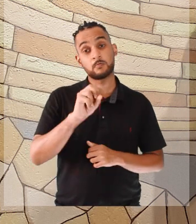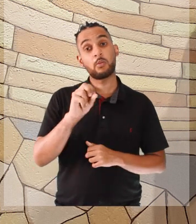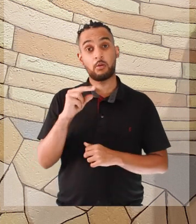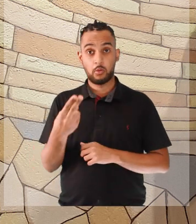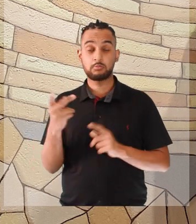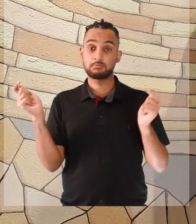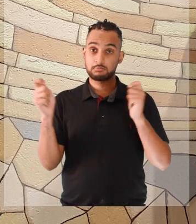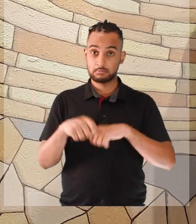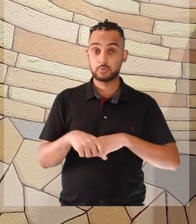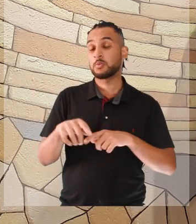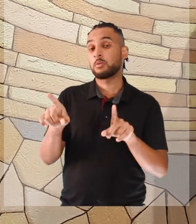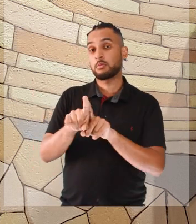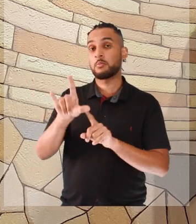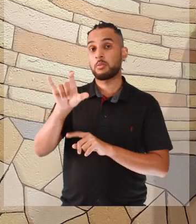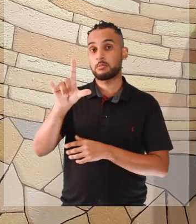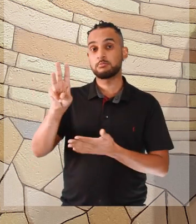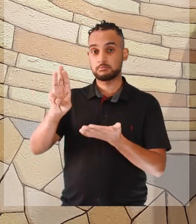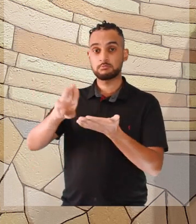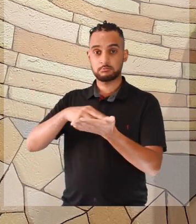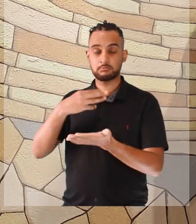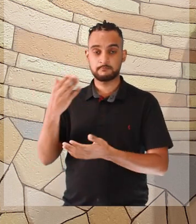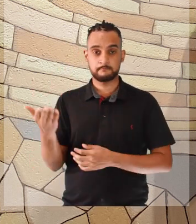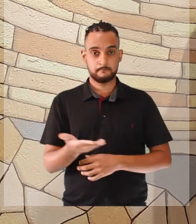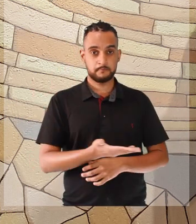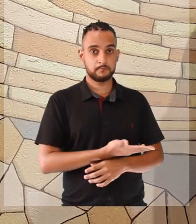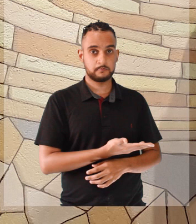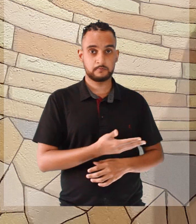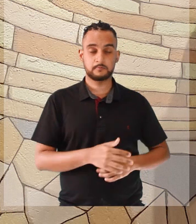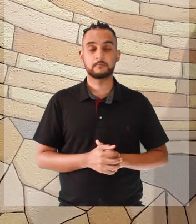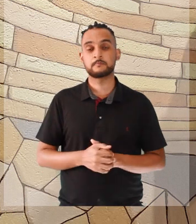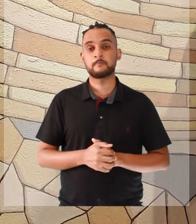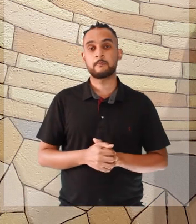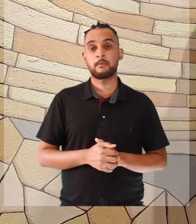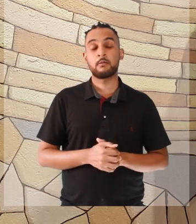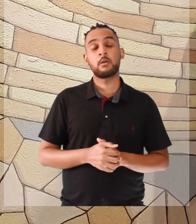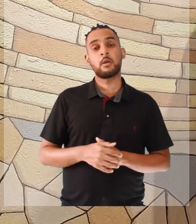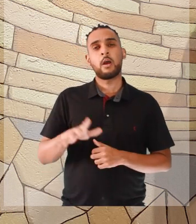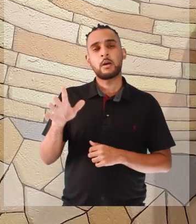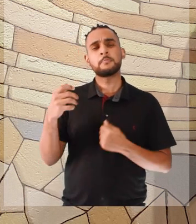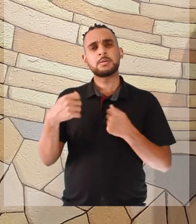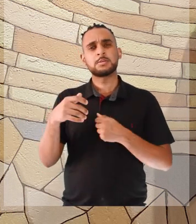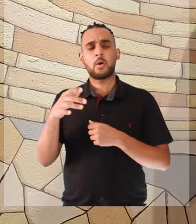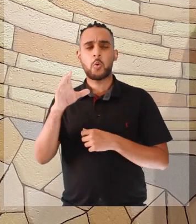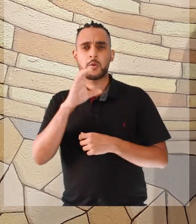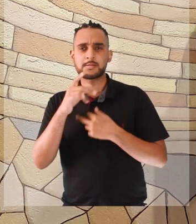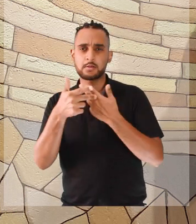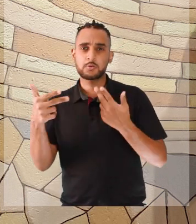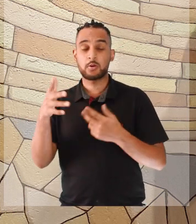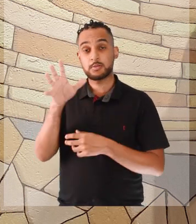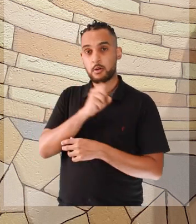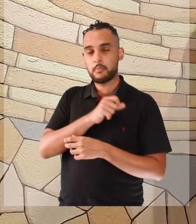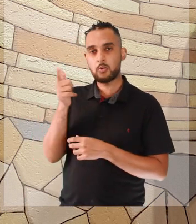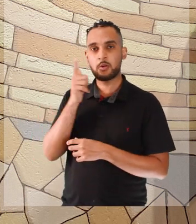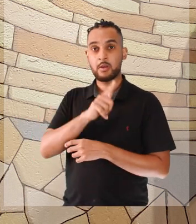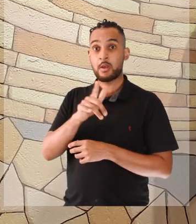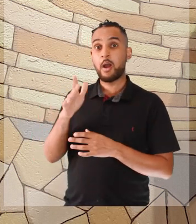99971-1422 ou uma mensagem pelo direct do Instagram que disponibilizamos na sua tela. Não podemos amar o que não conhecemos, e para